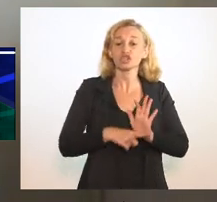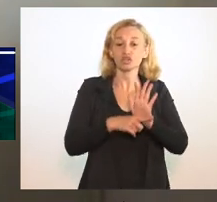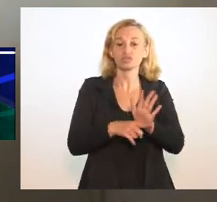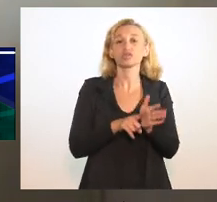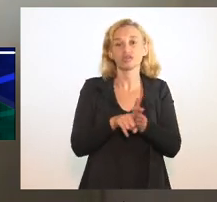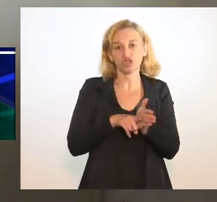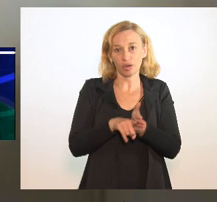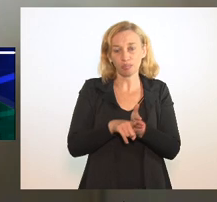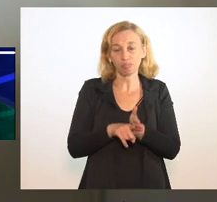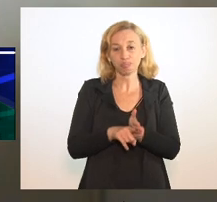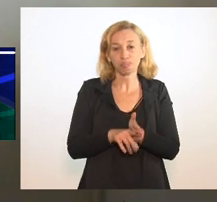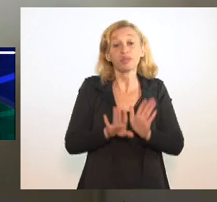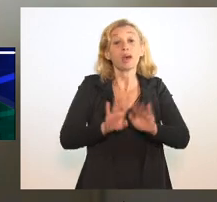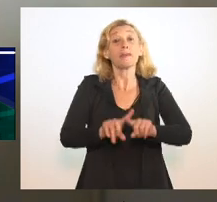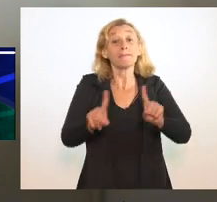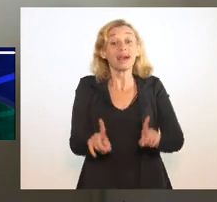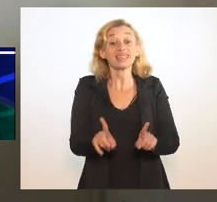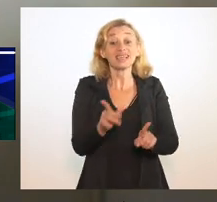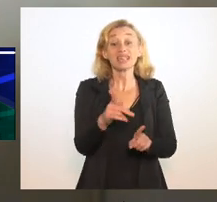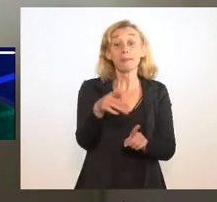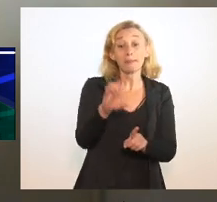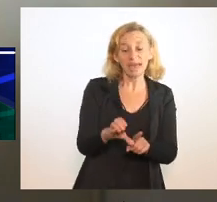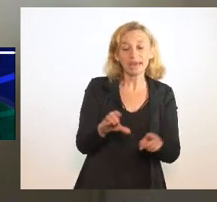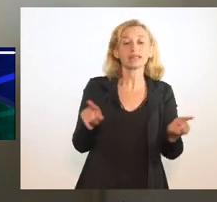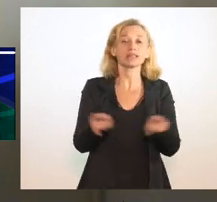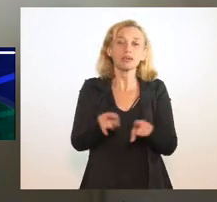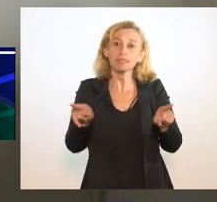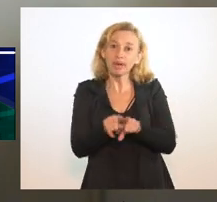fiscal. Mas essa PEC